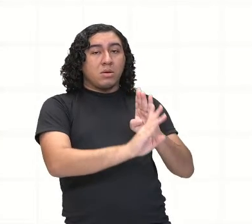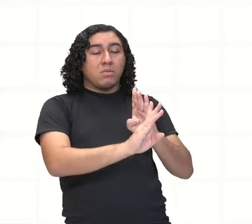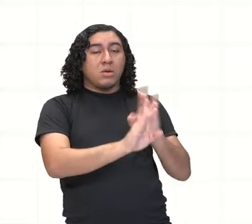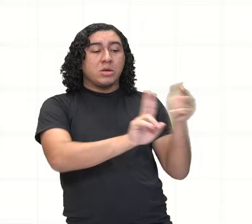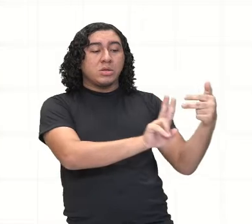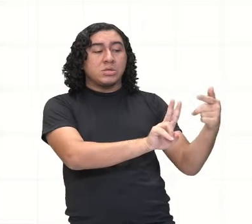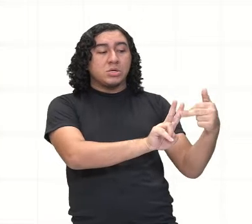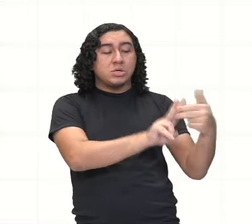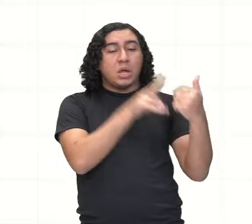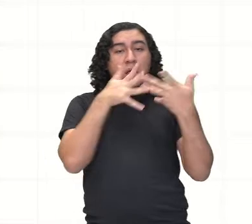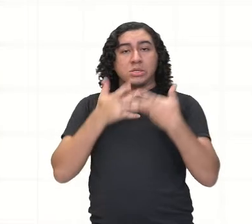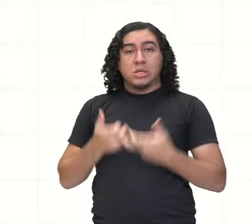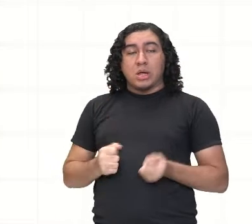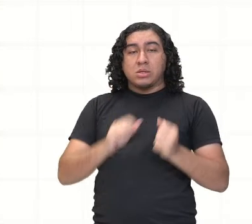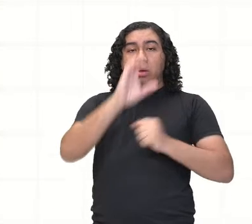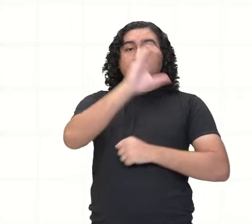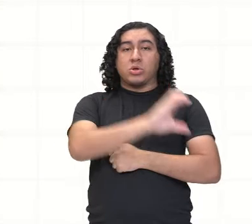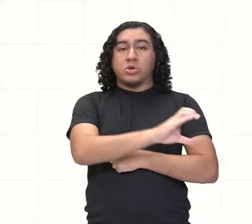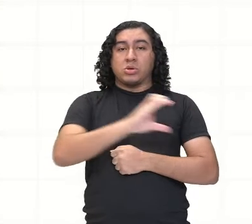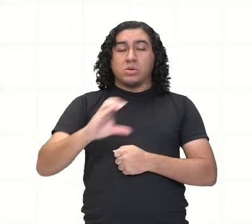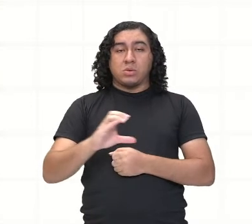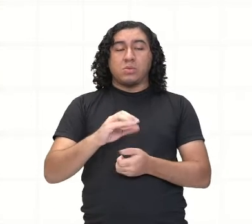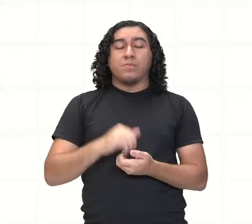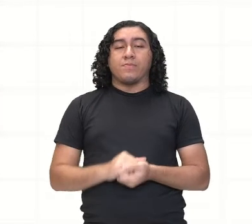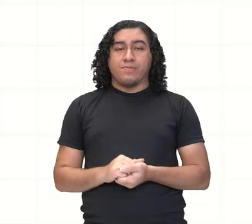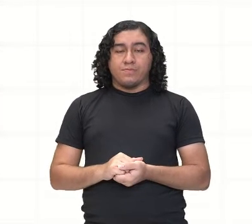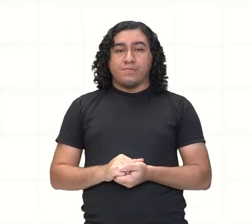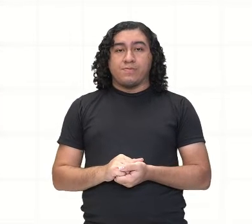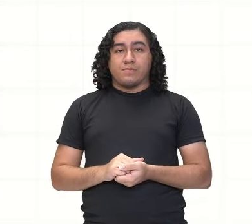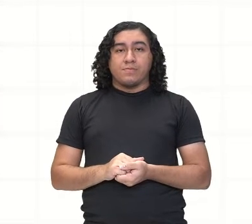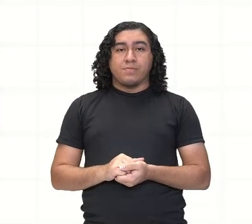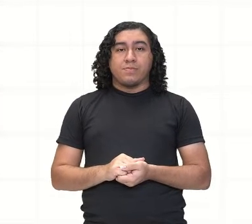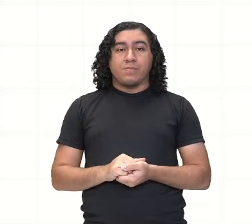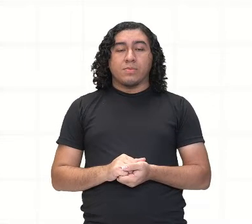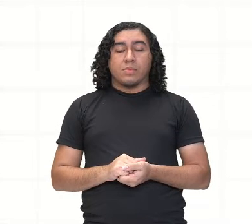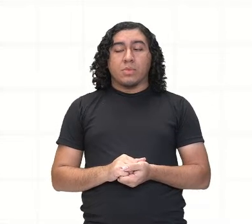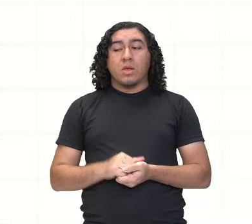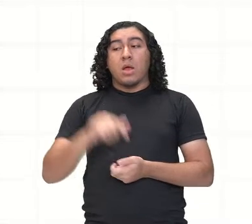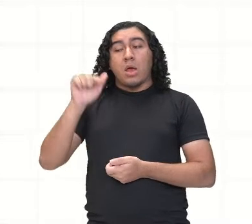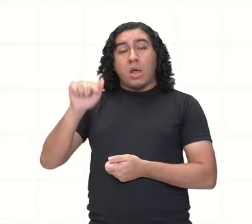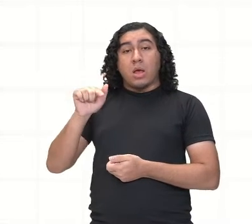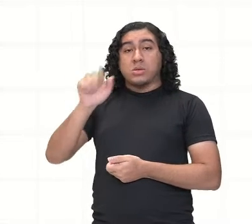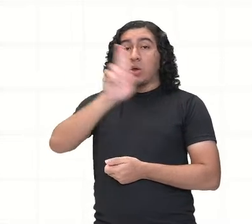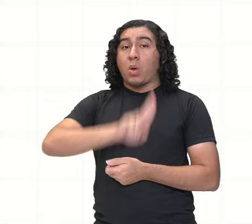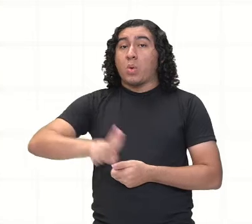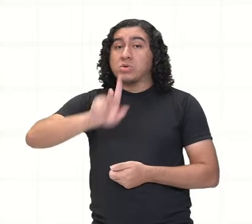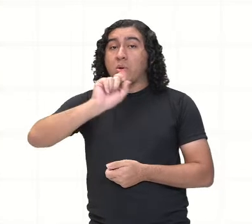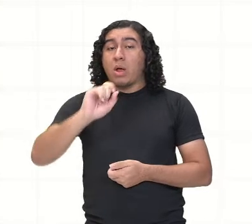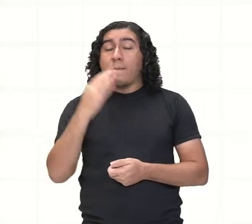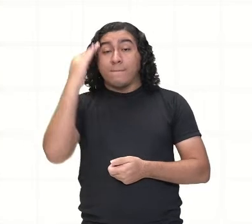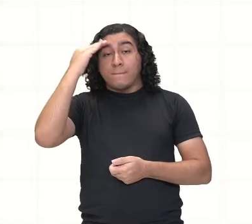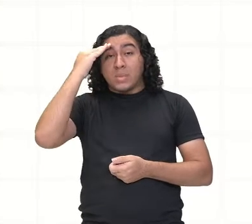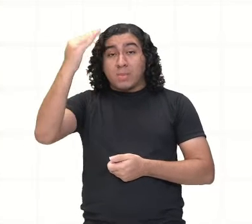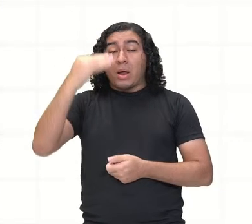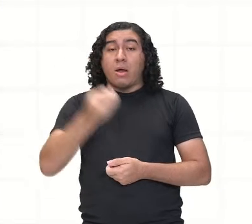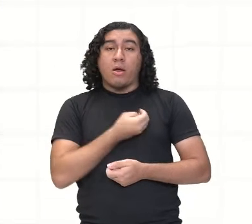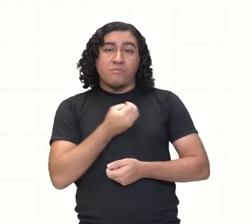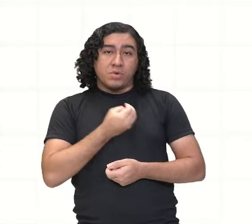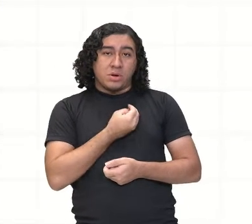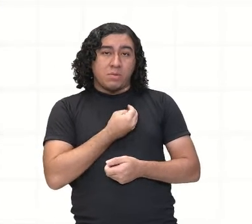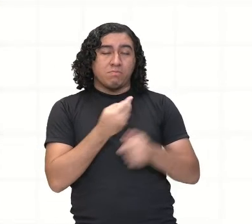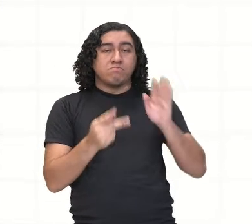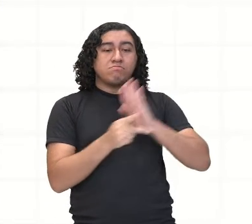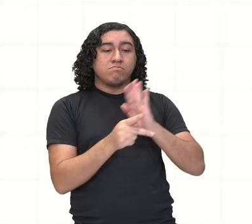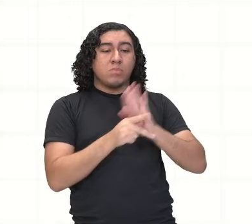indígenas. E o cristianismo, juntamente, utilizado ali pela Igreja Católica, vai desempenhar um papel central na vida cotidiana e